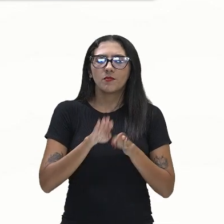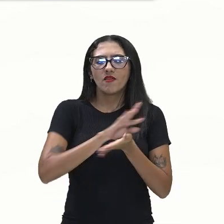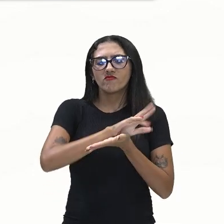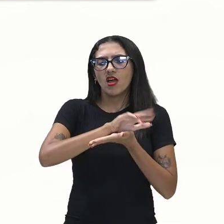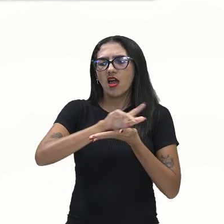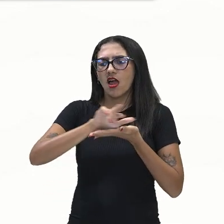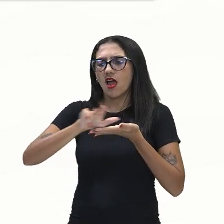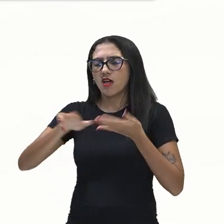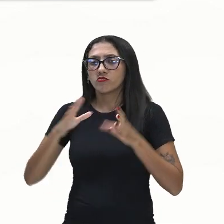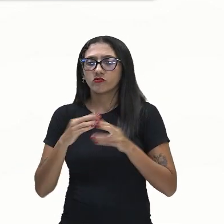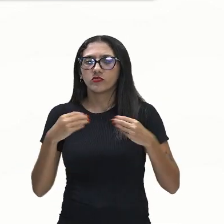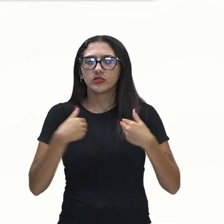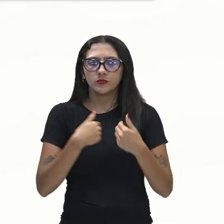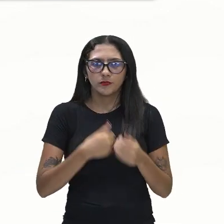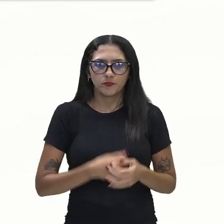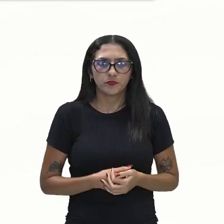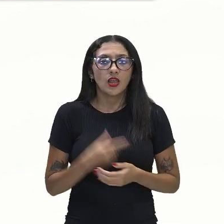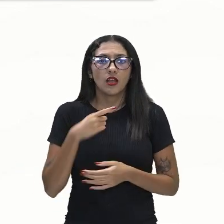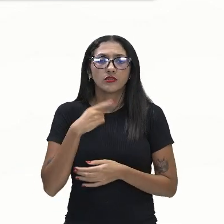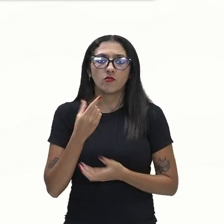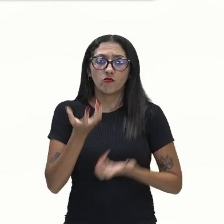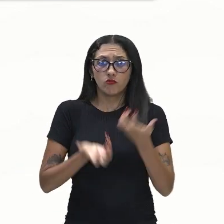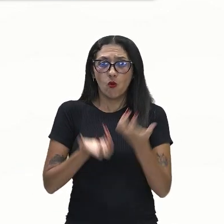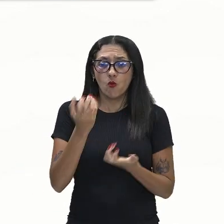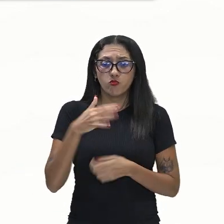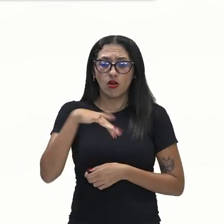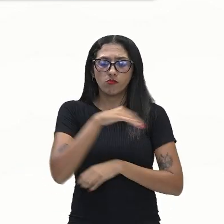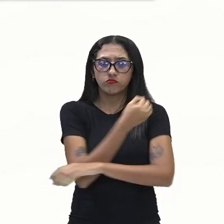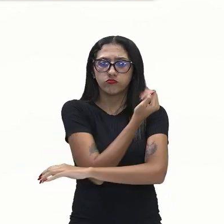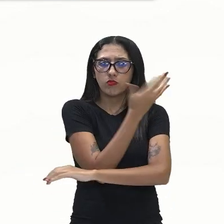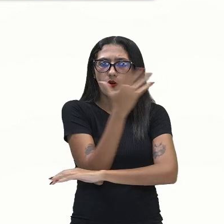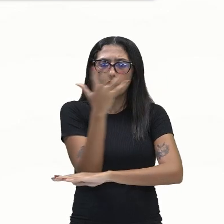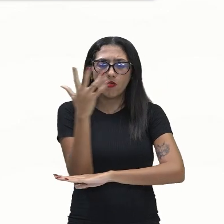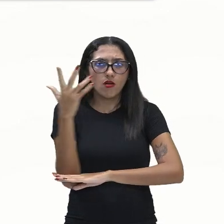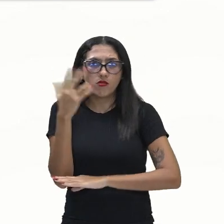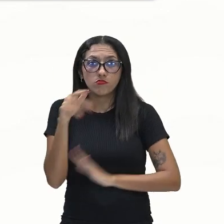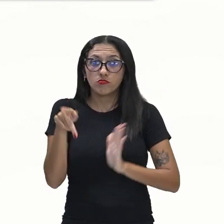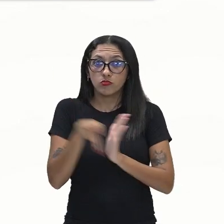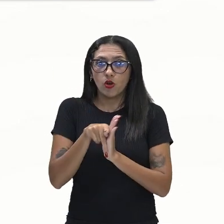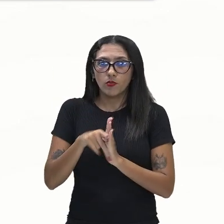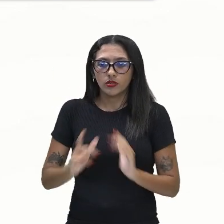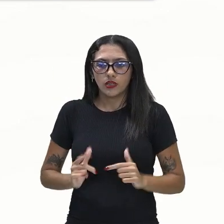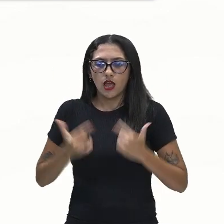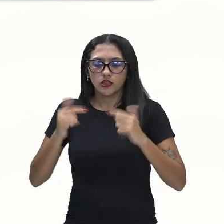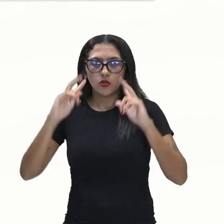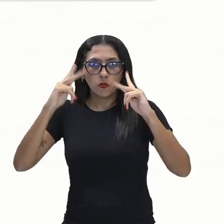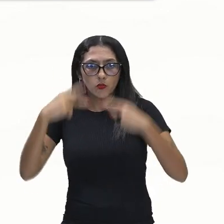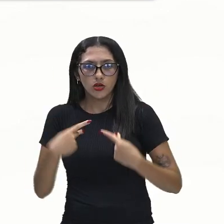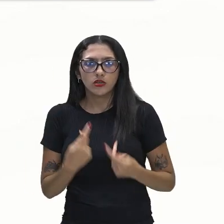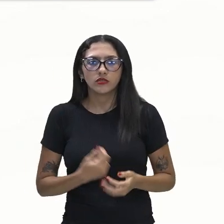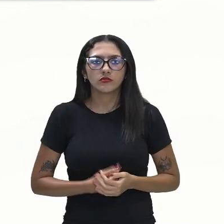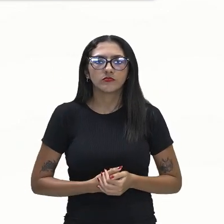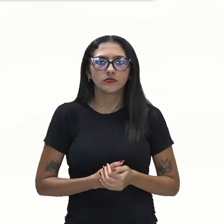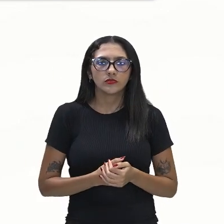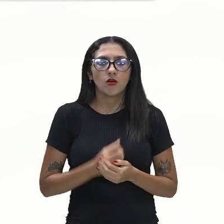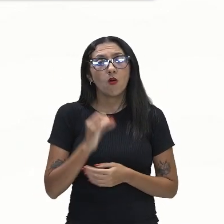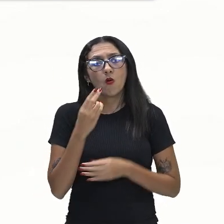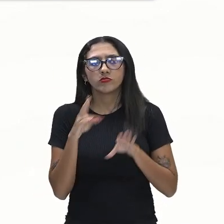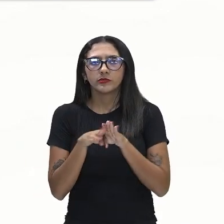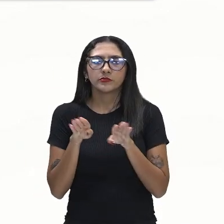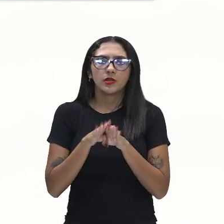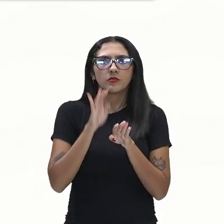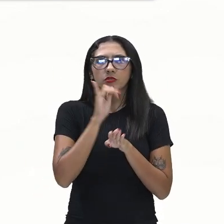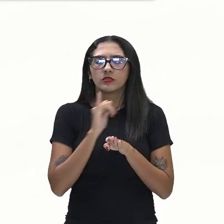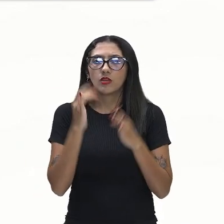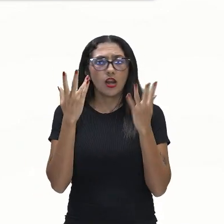temos incêndios florestais causados pela atividade humana ou até naturais, porque